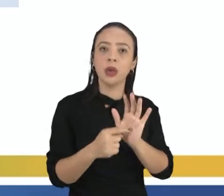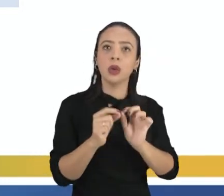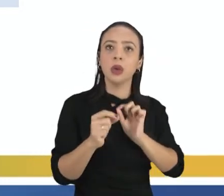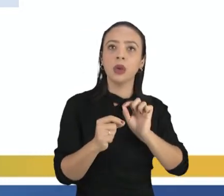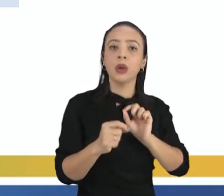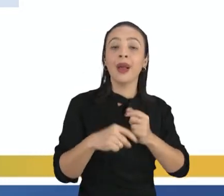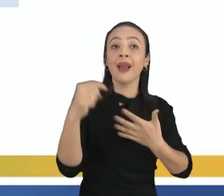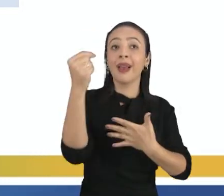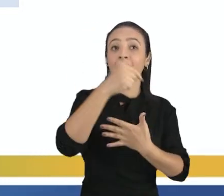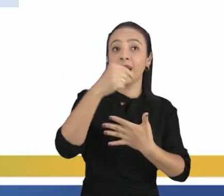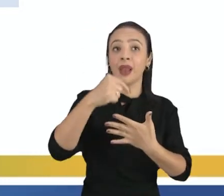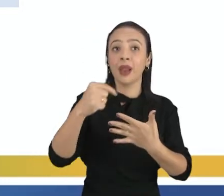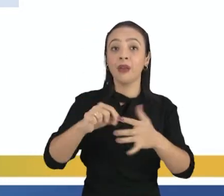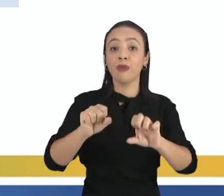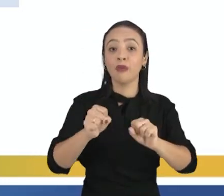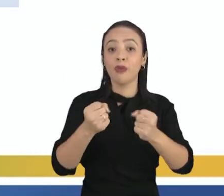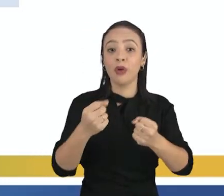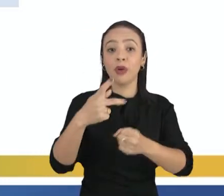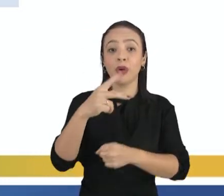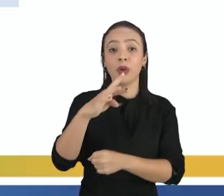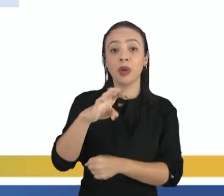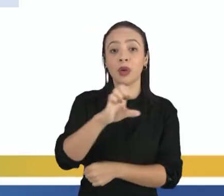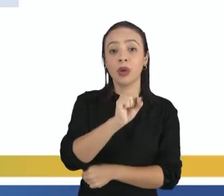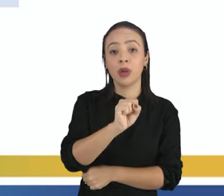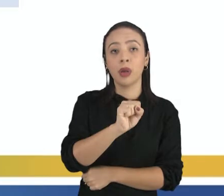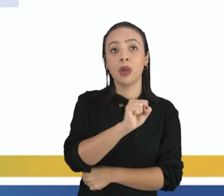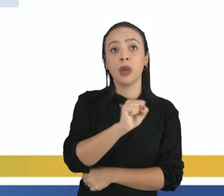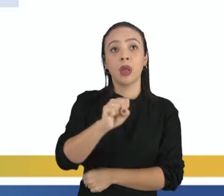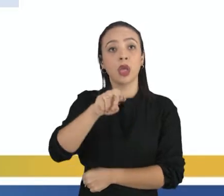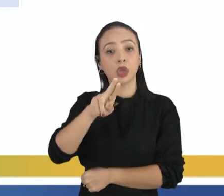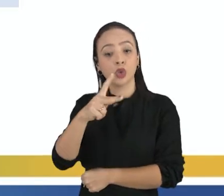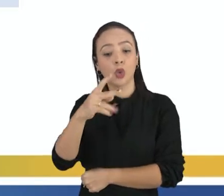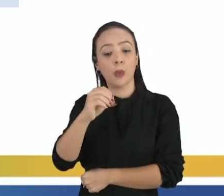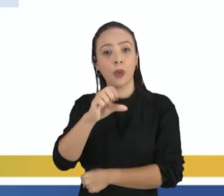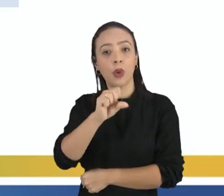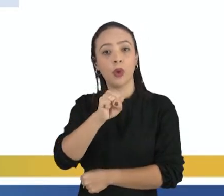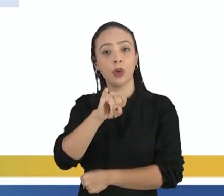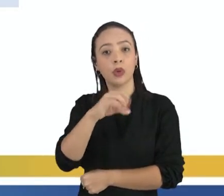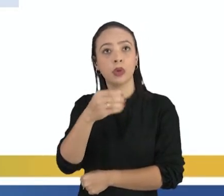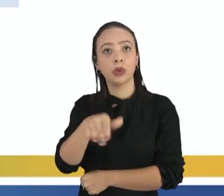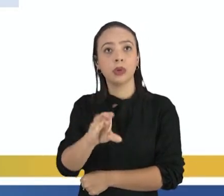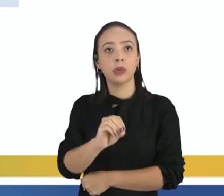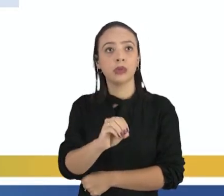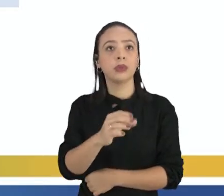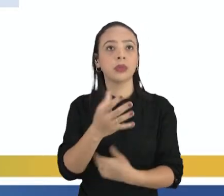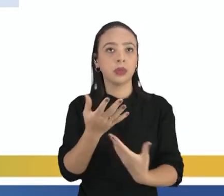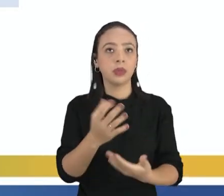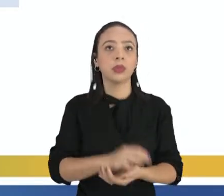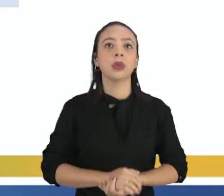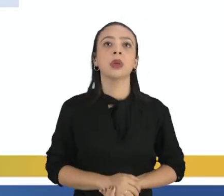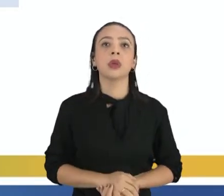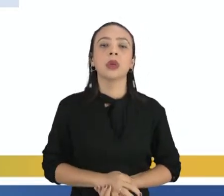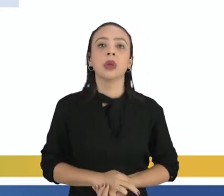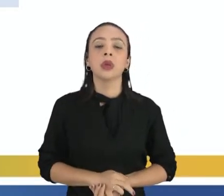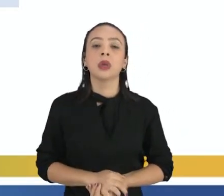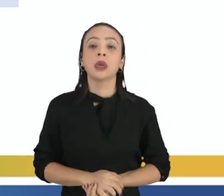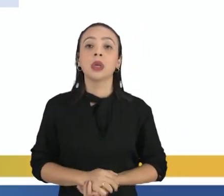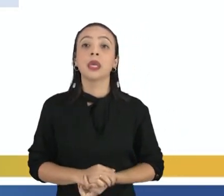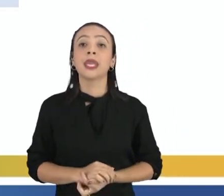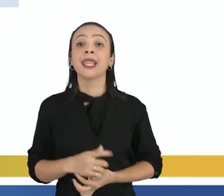são elementos que reforçam uma pressuposição. Pressuposição vem de pressuposto, algo que